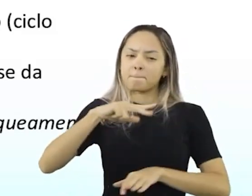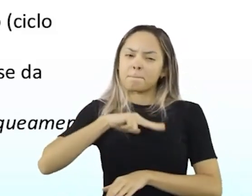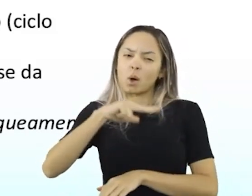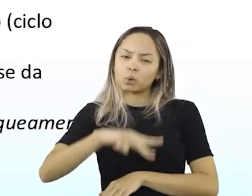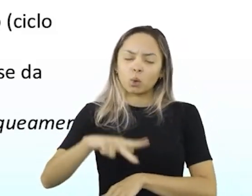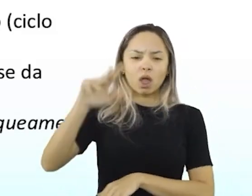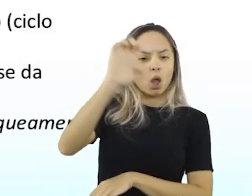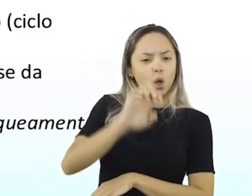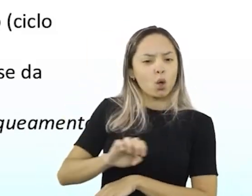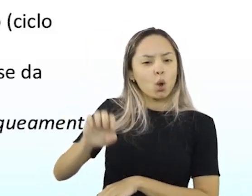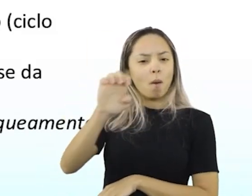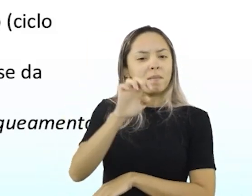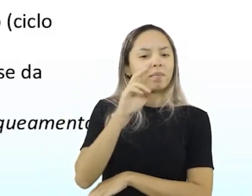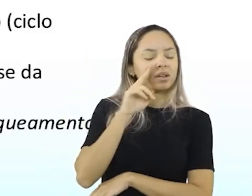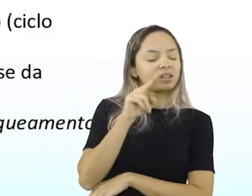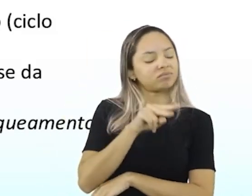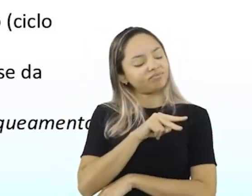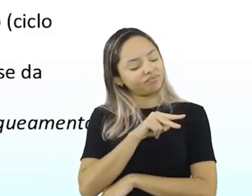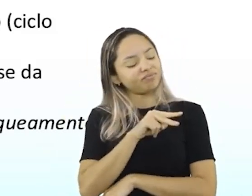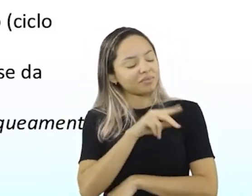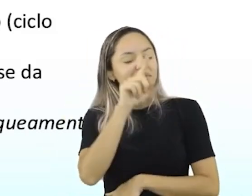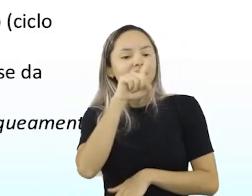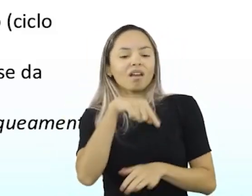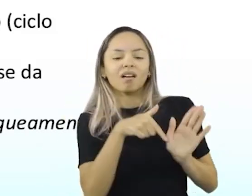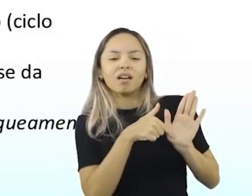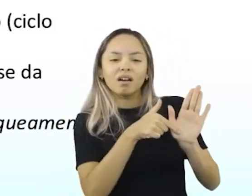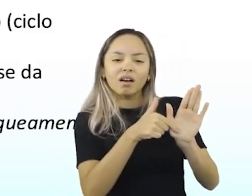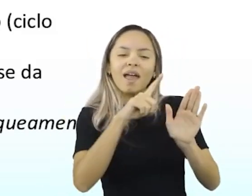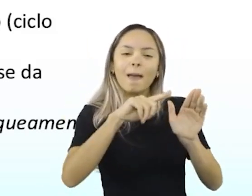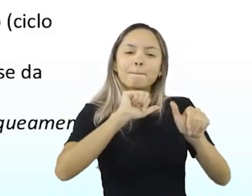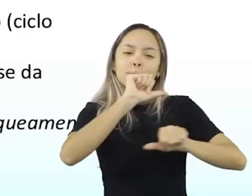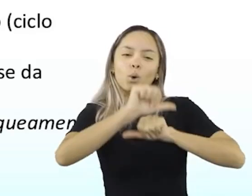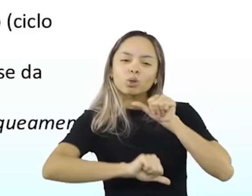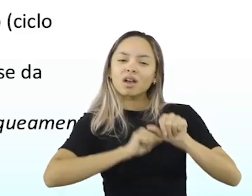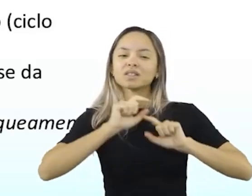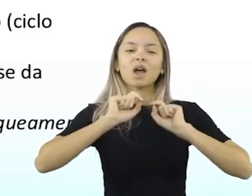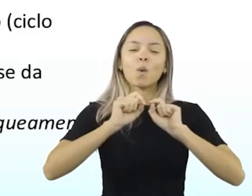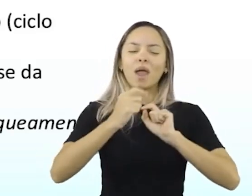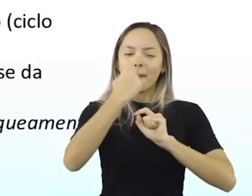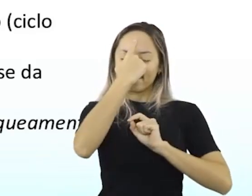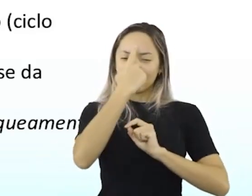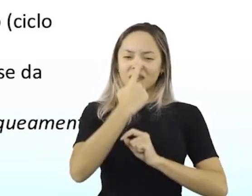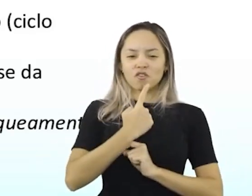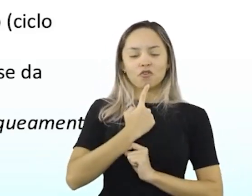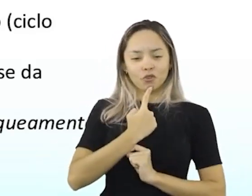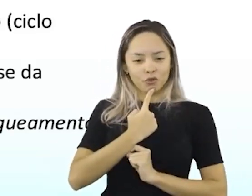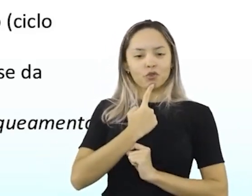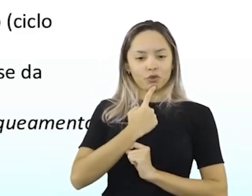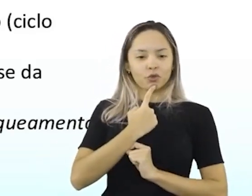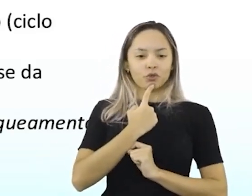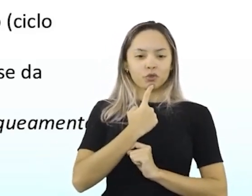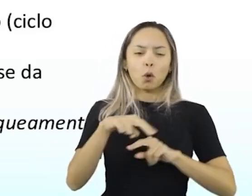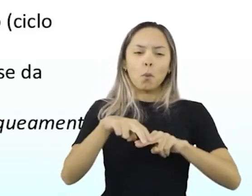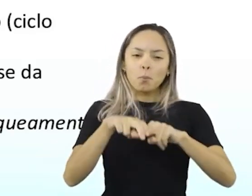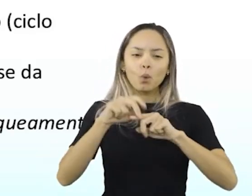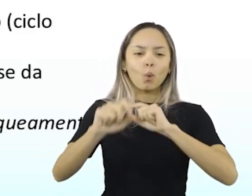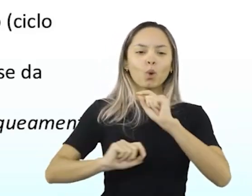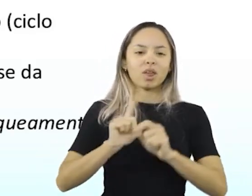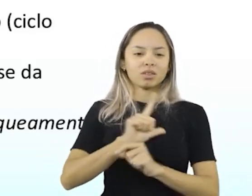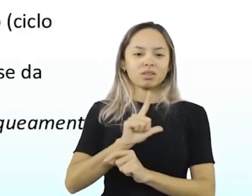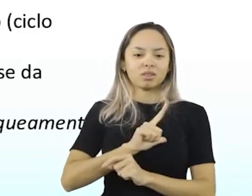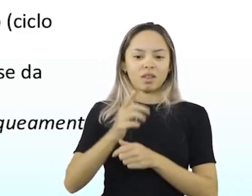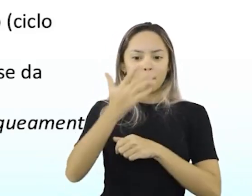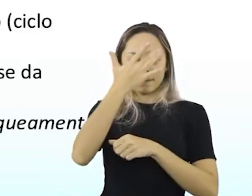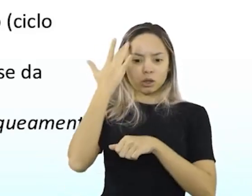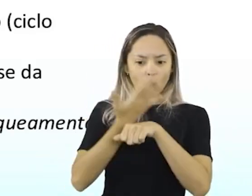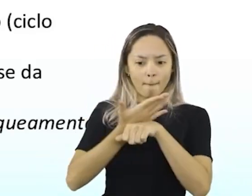português, olhando ali e mostrando que a mudança no perfil da geração com a inserção do branco